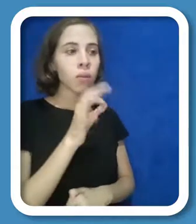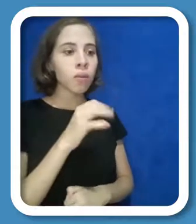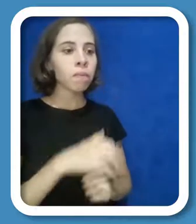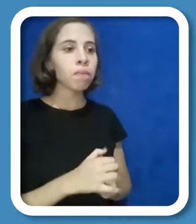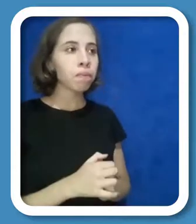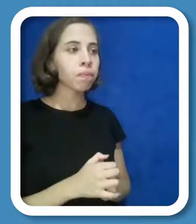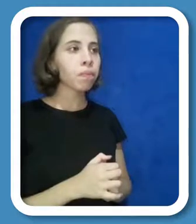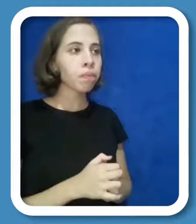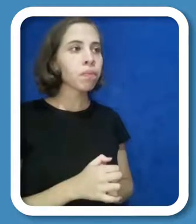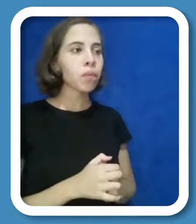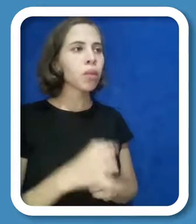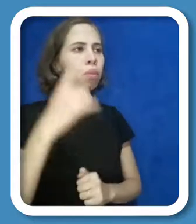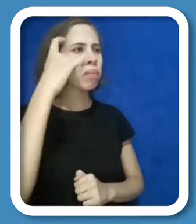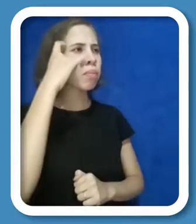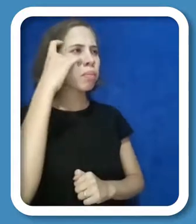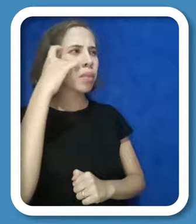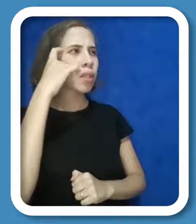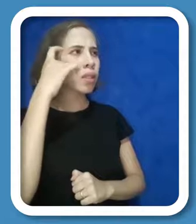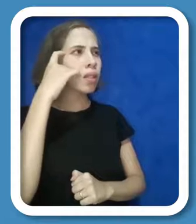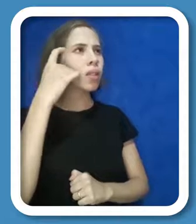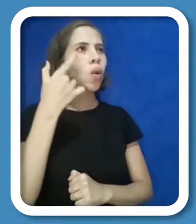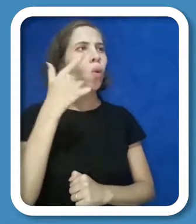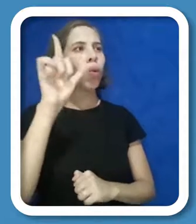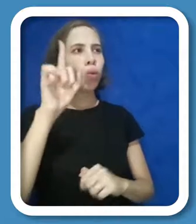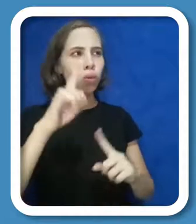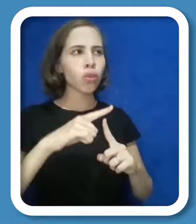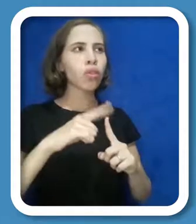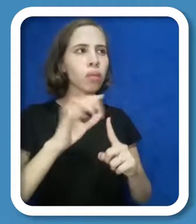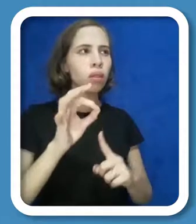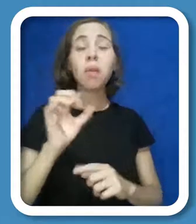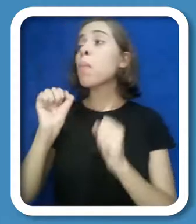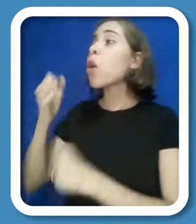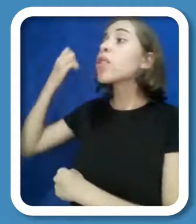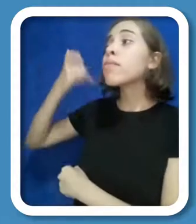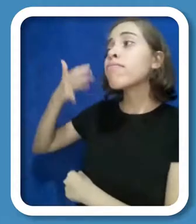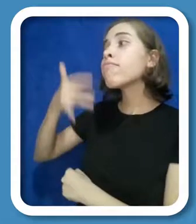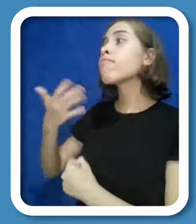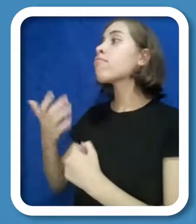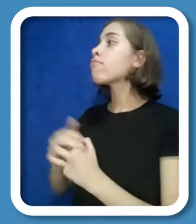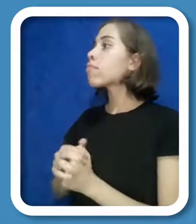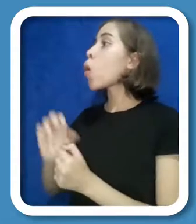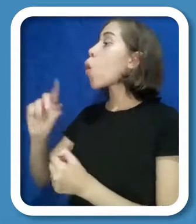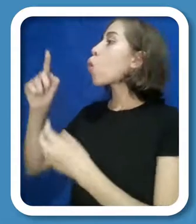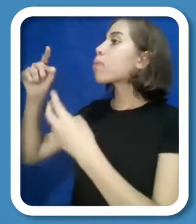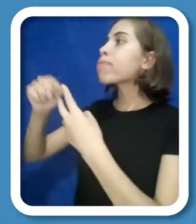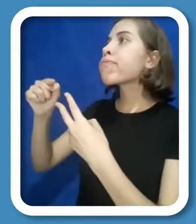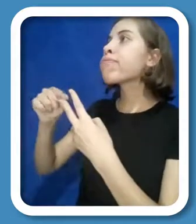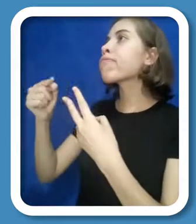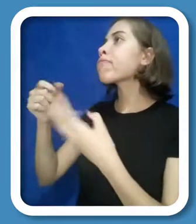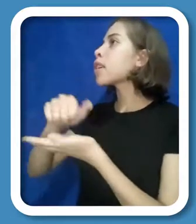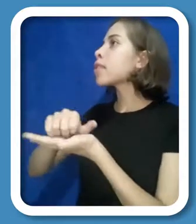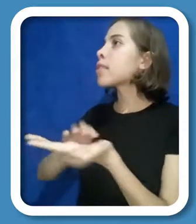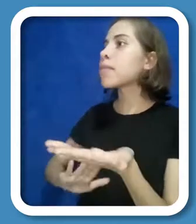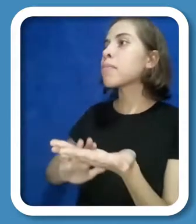Uhum. Então, eu tenho que pensar numa outra forma, né? É, a senhora pode audiodescrever a imagem, ou então pensar numa atividade